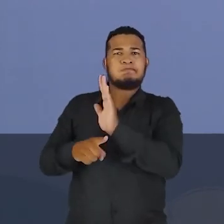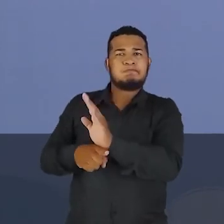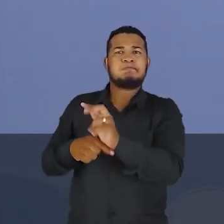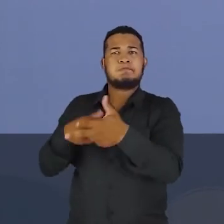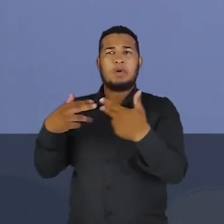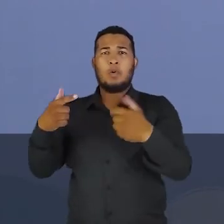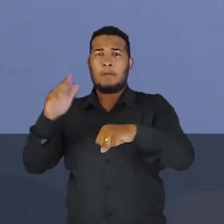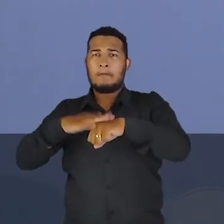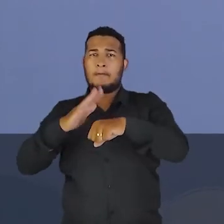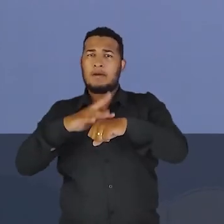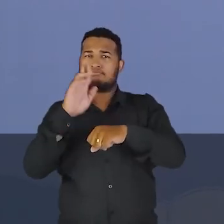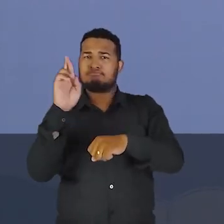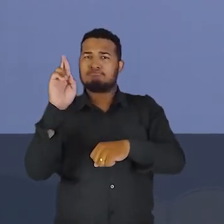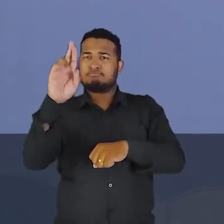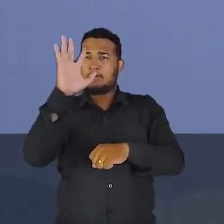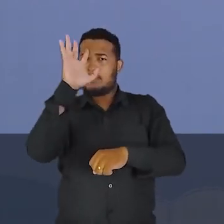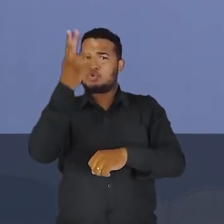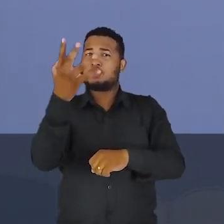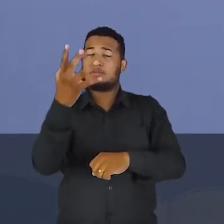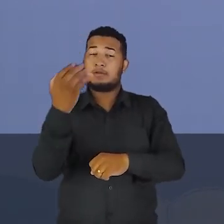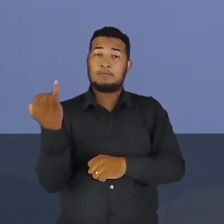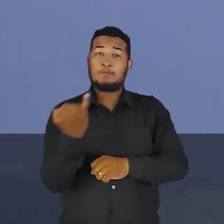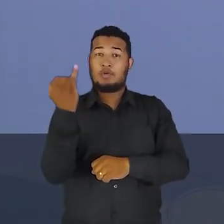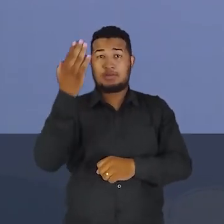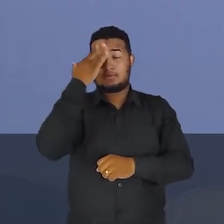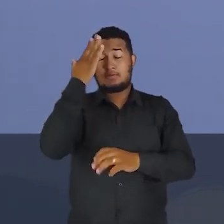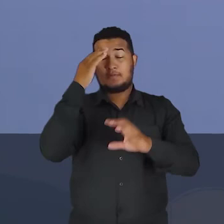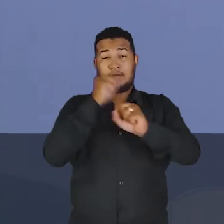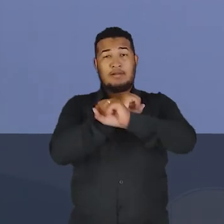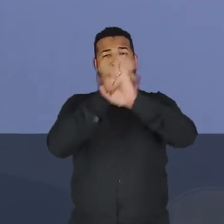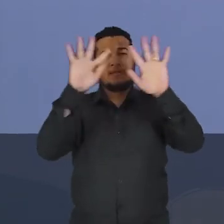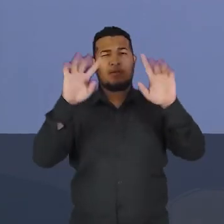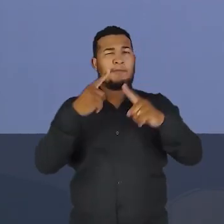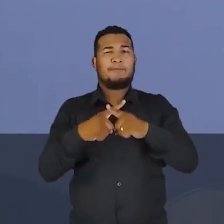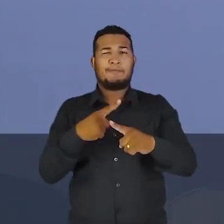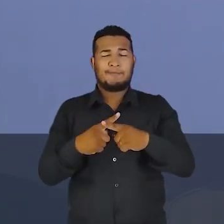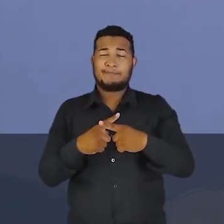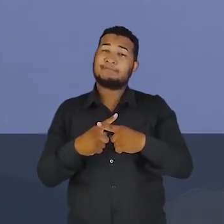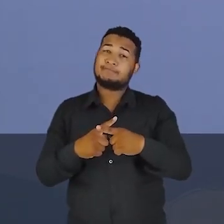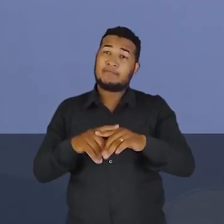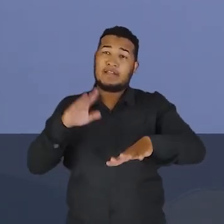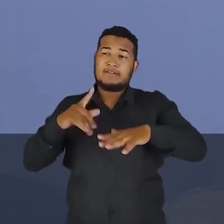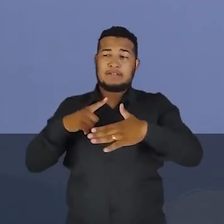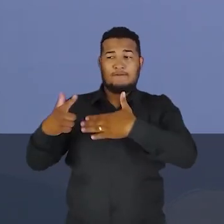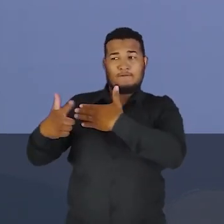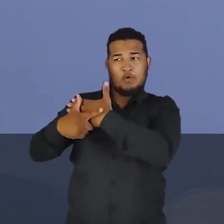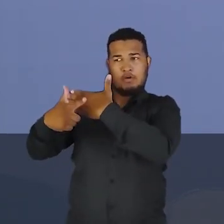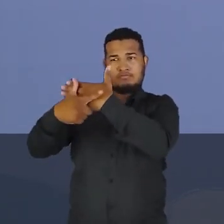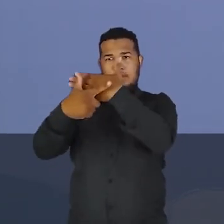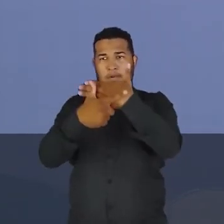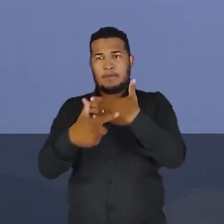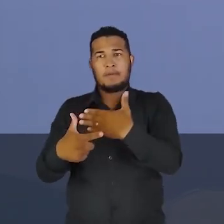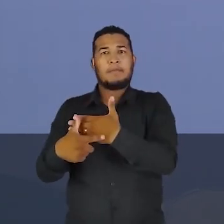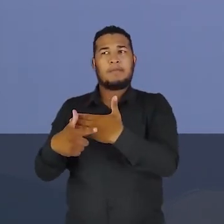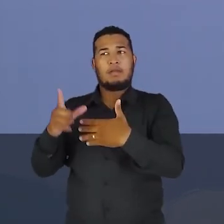as decisões, é importante a gente respondê-las. Afinal de contas, quando os papéis